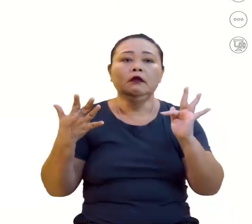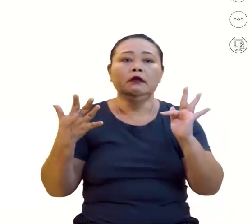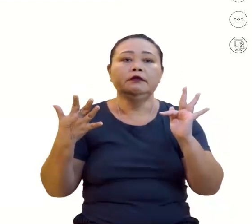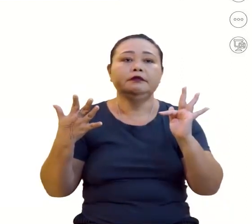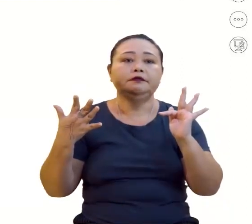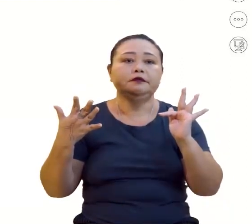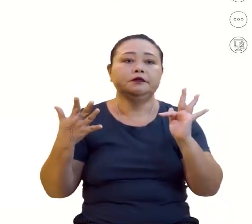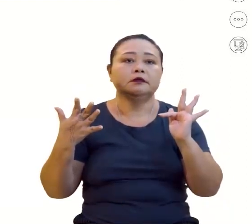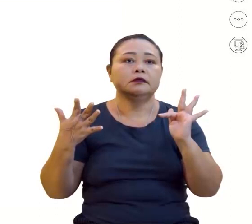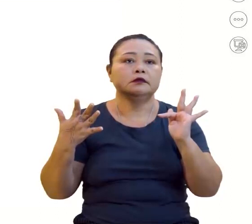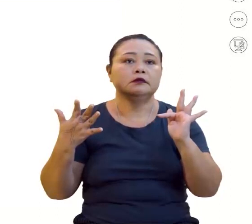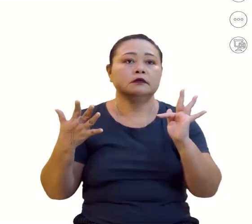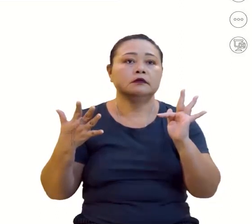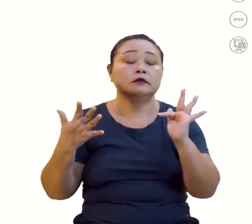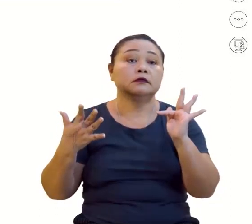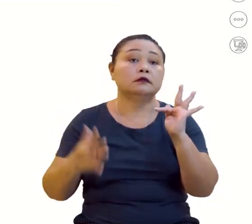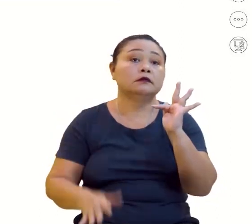Isso.